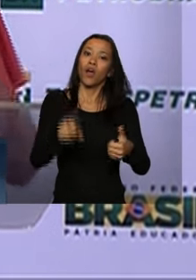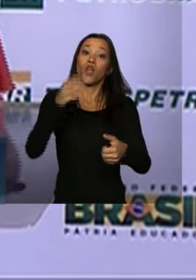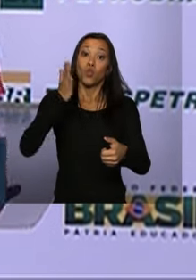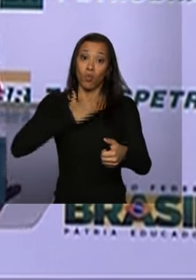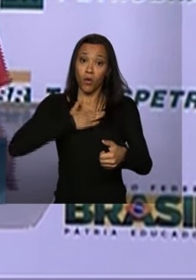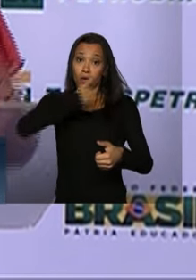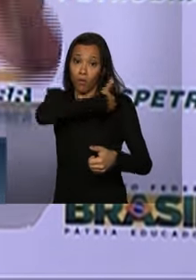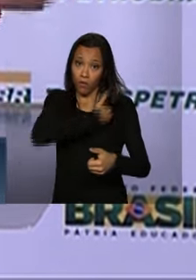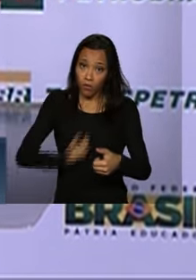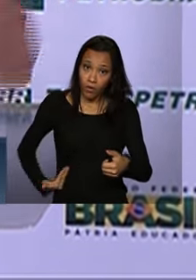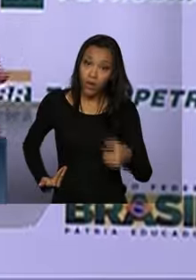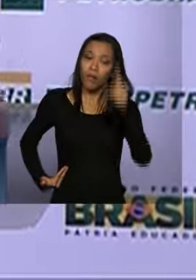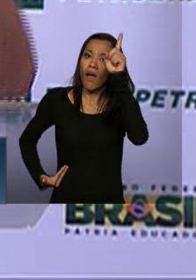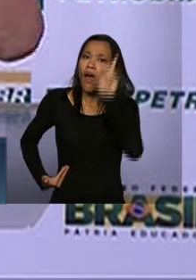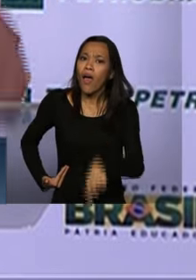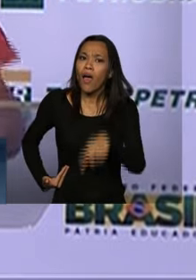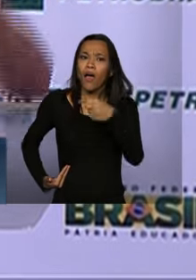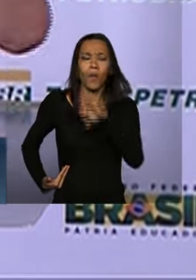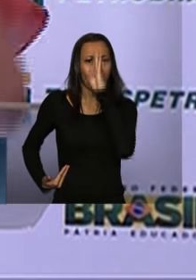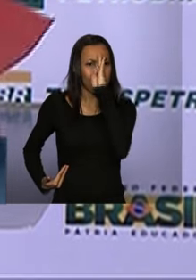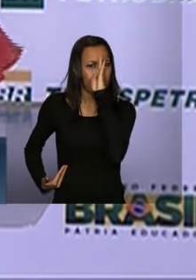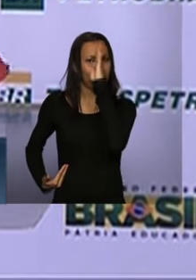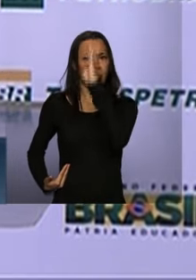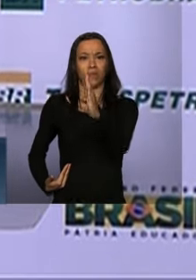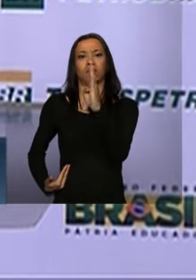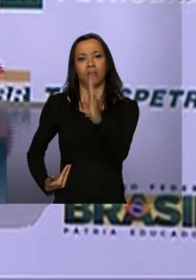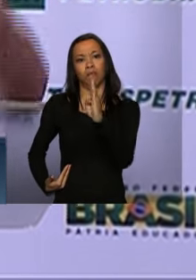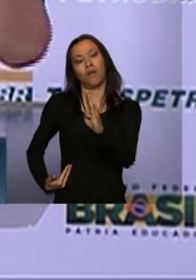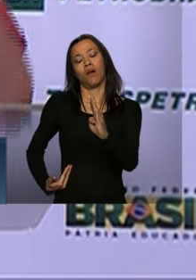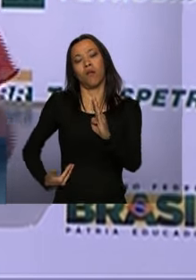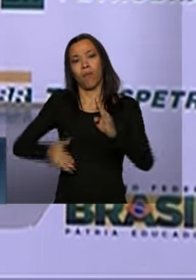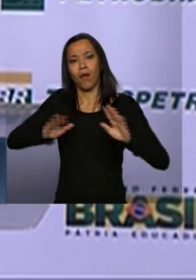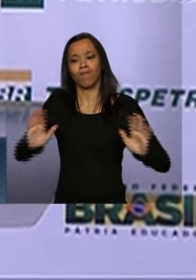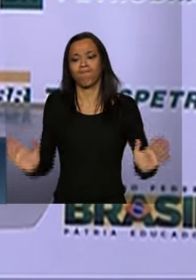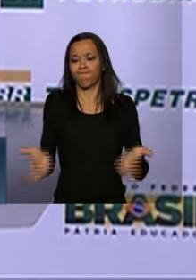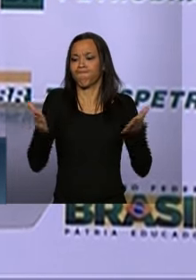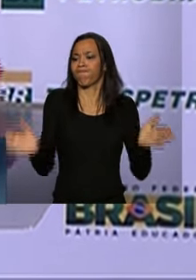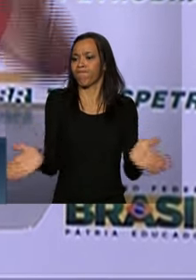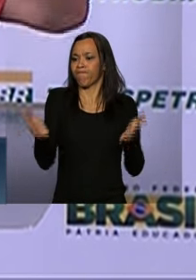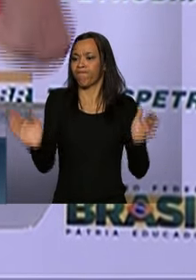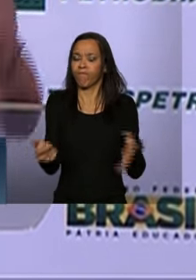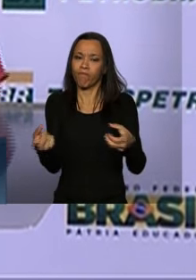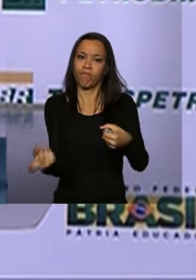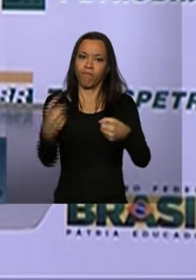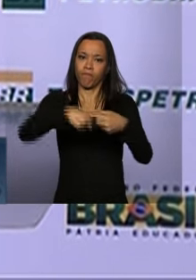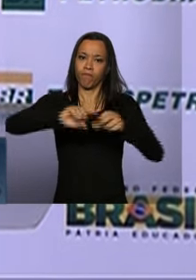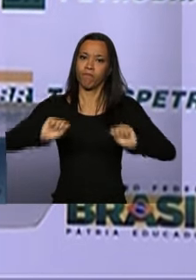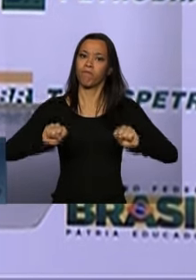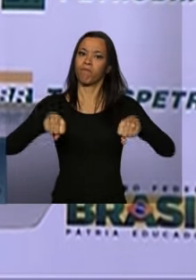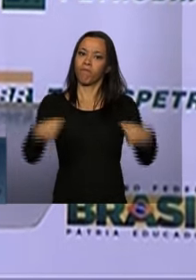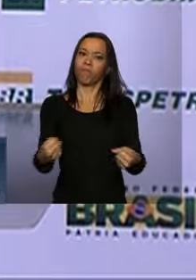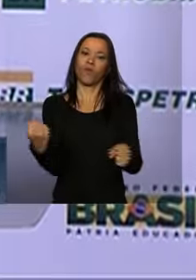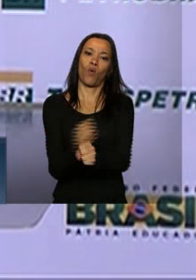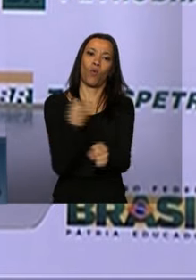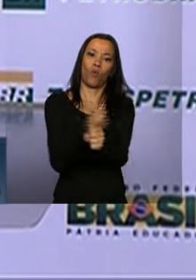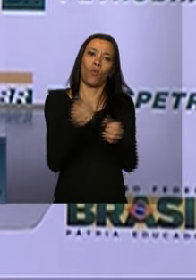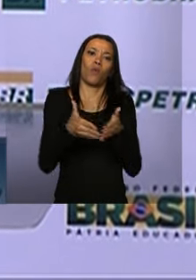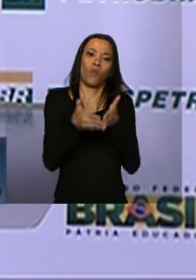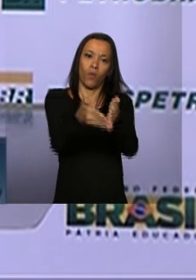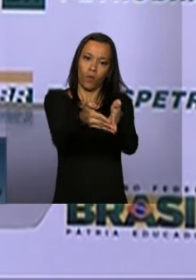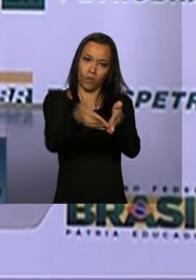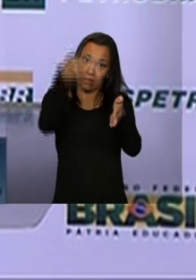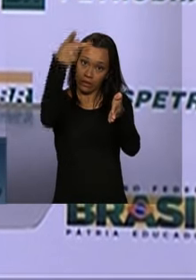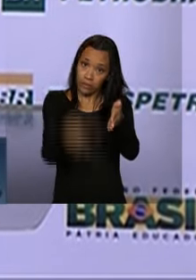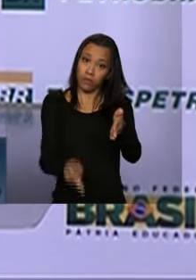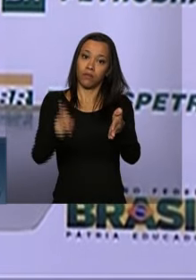meu governo é o centro de uma política de recuperação da capacidade de investimento